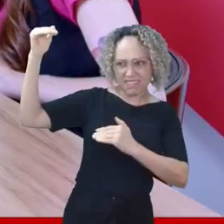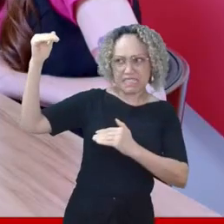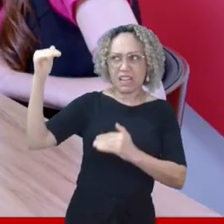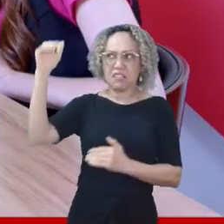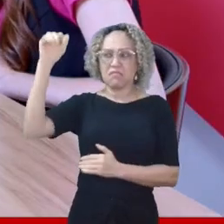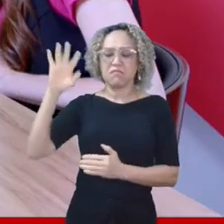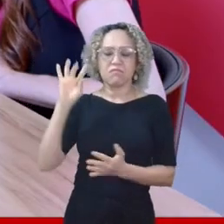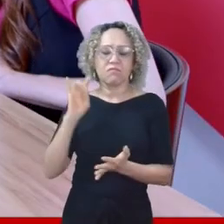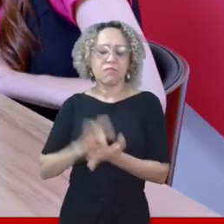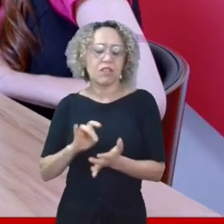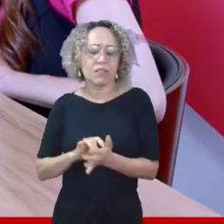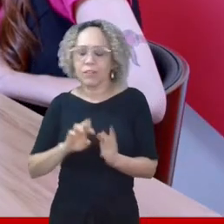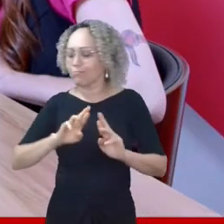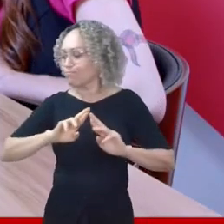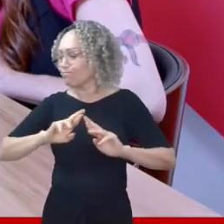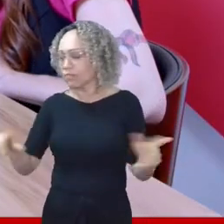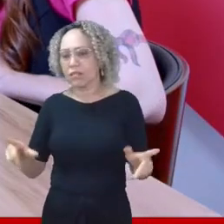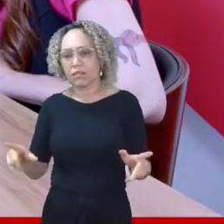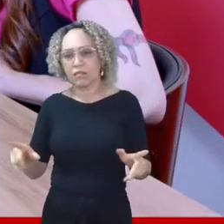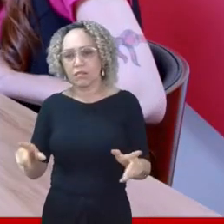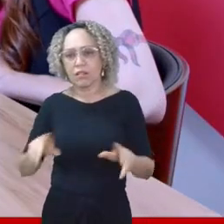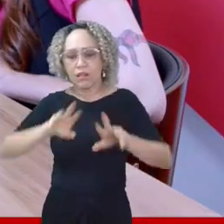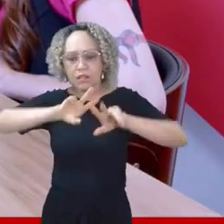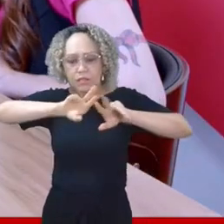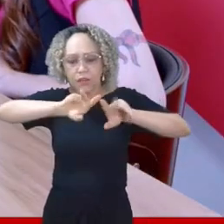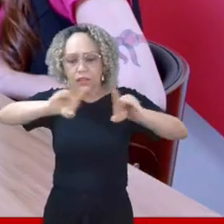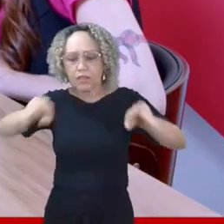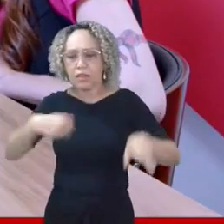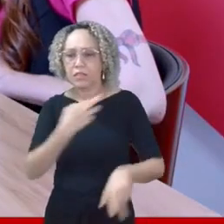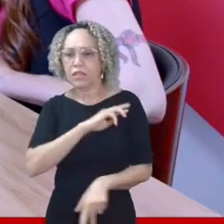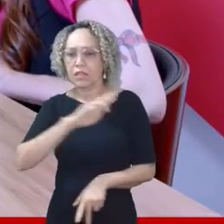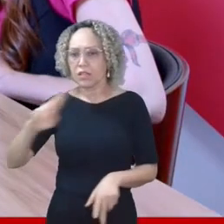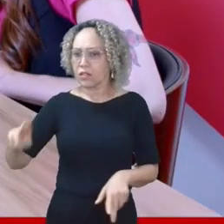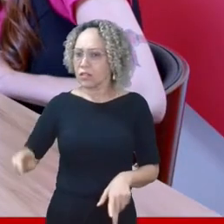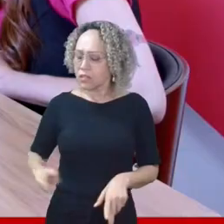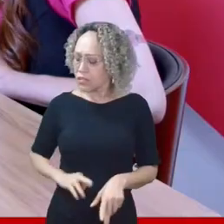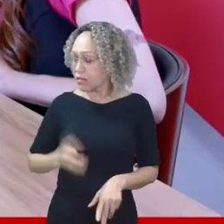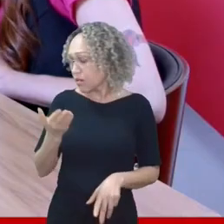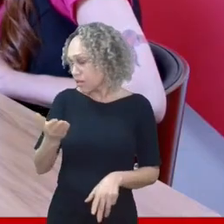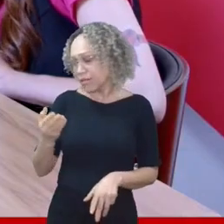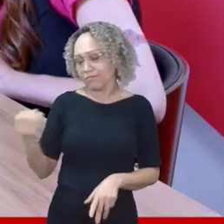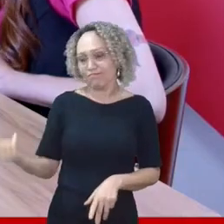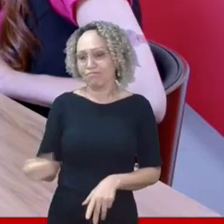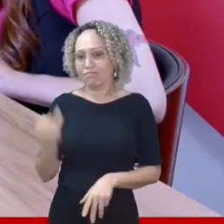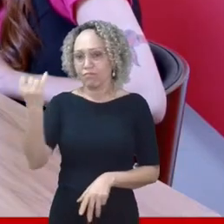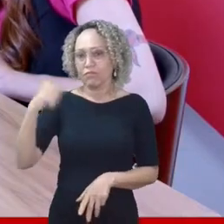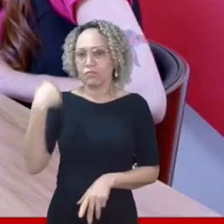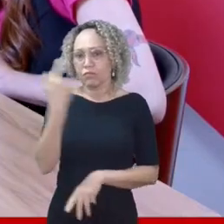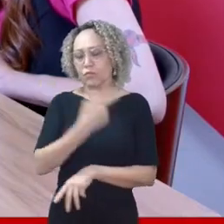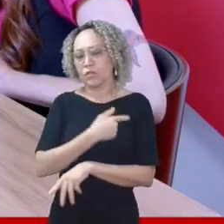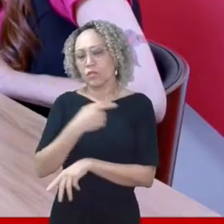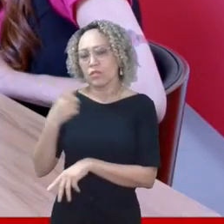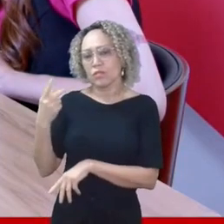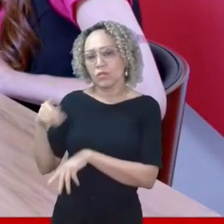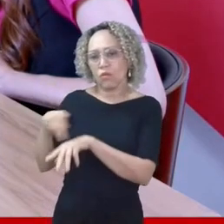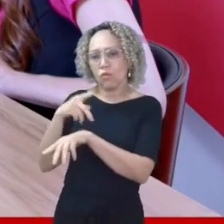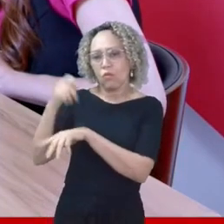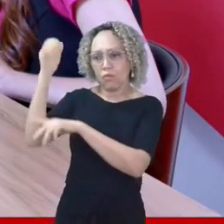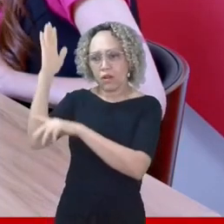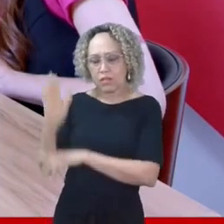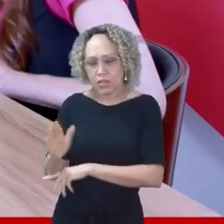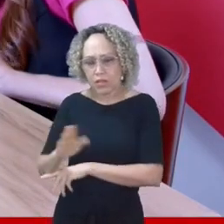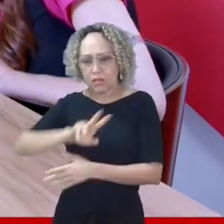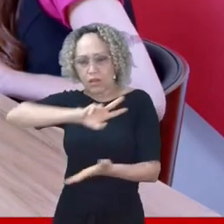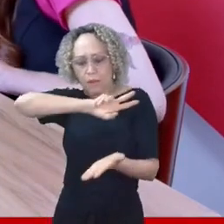verdade, enfim. Para mim, diversidade religiosa é isso. Inclusive, é muito importante para o nosso Brasil esse contexto de